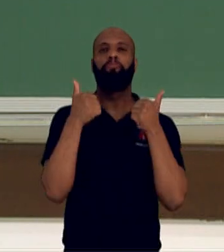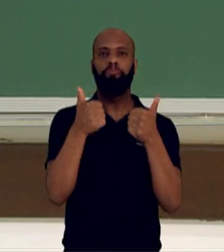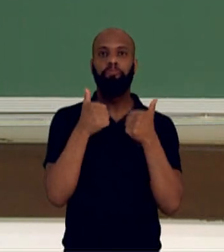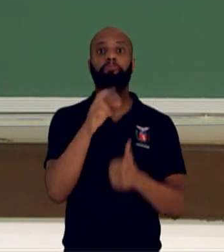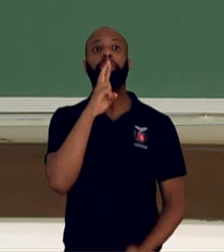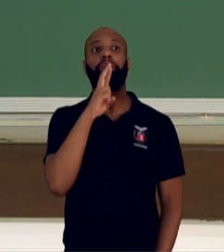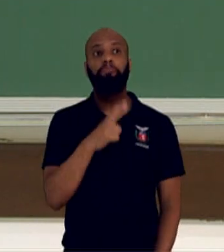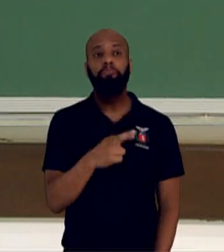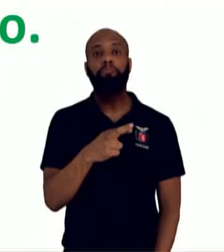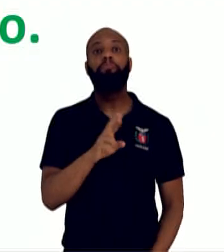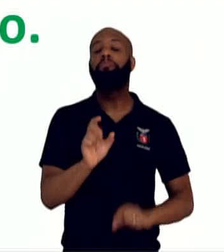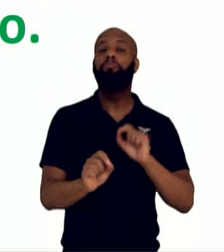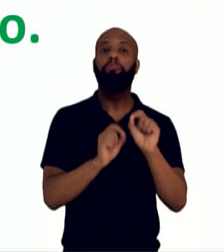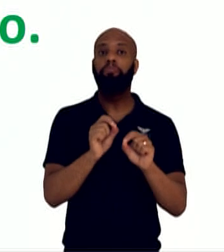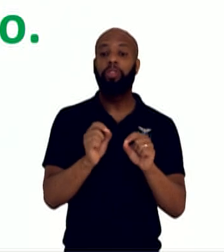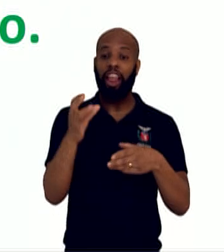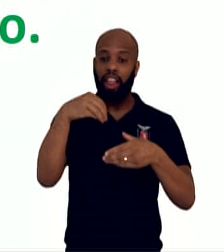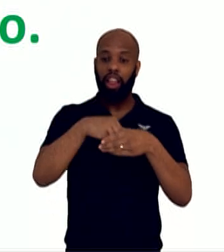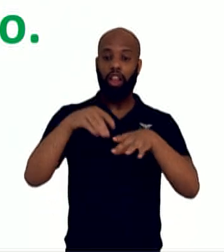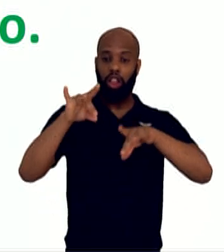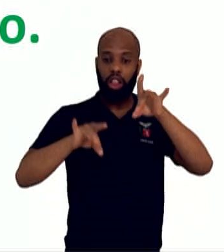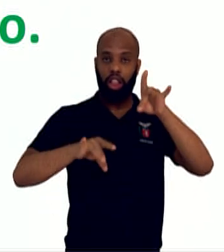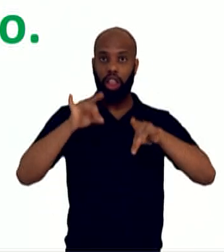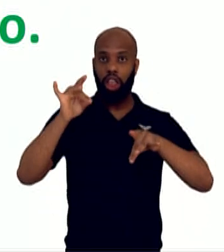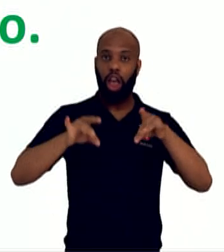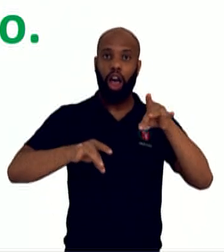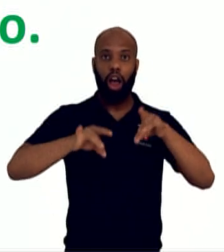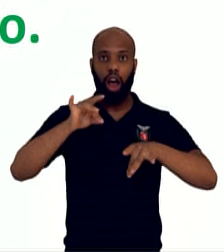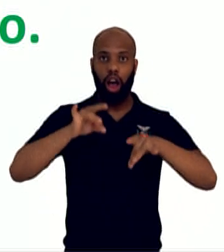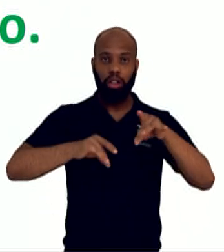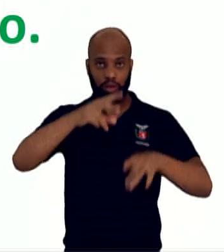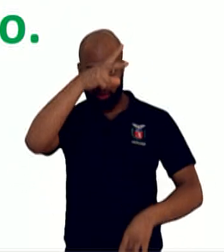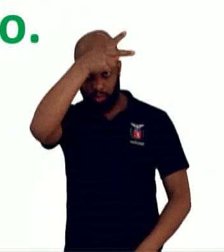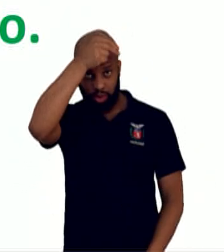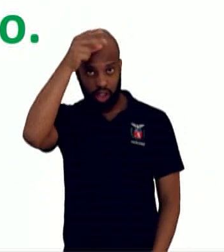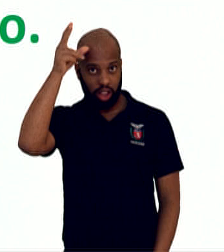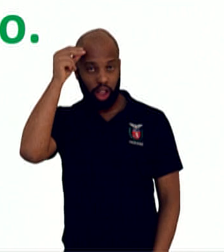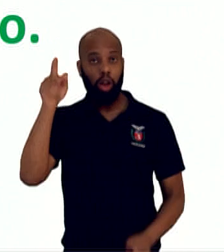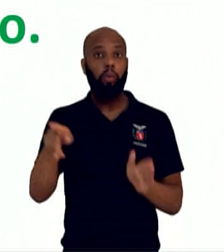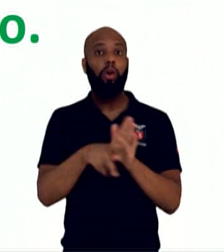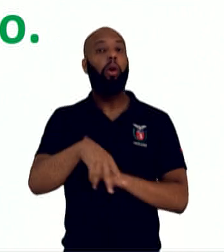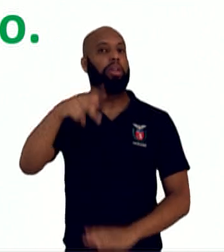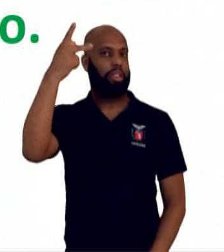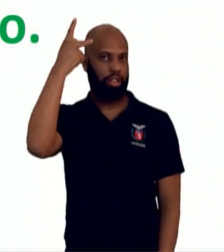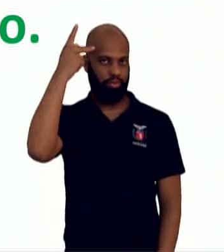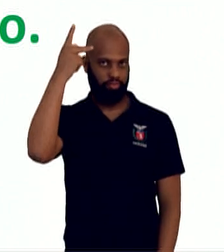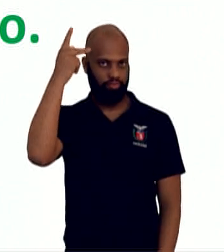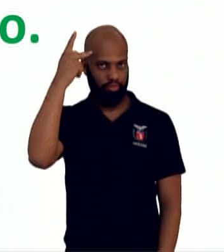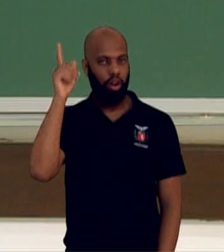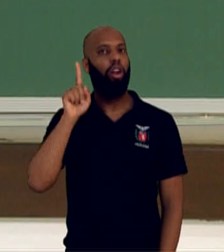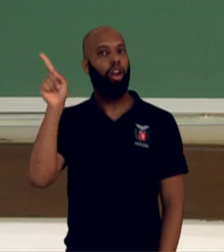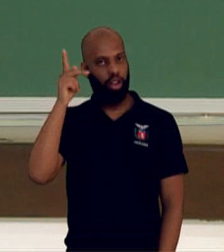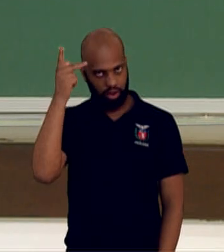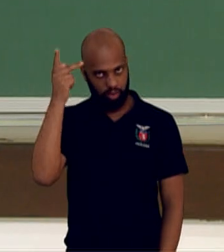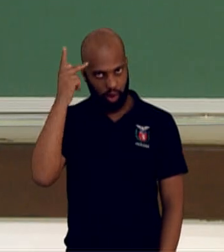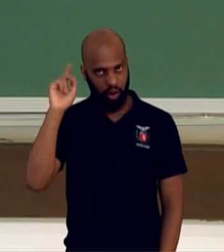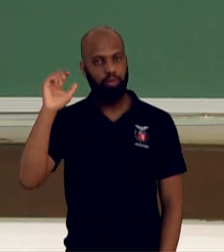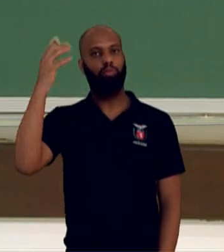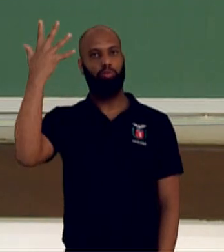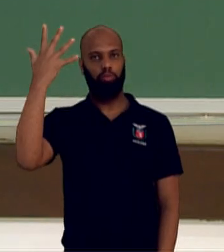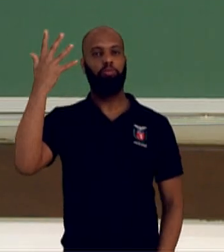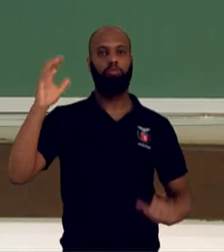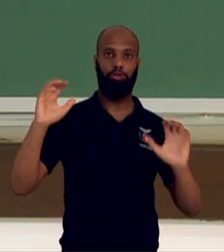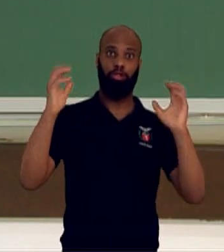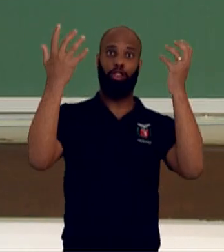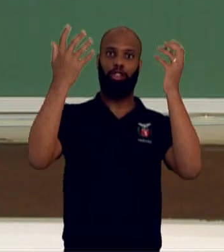só, a resposta é no Teatro Municipal de São Paulo, certo? Então, foi lá em São Paulo que aconteceu esse evento,